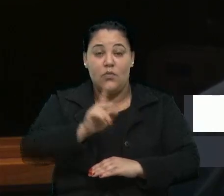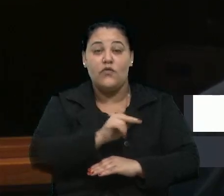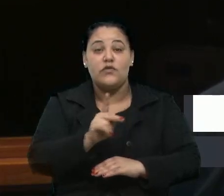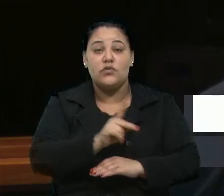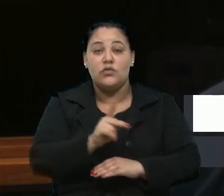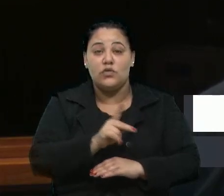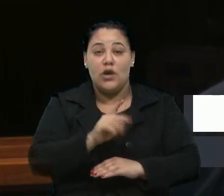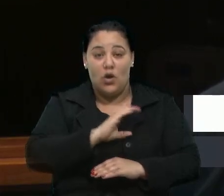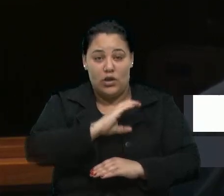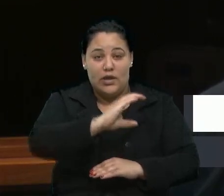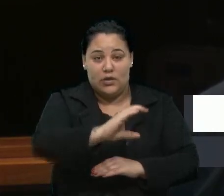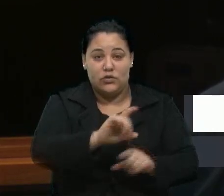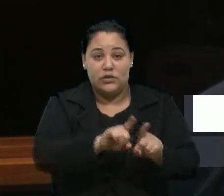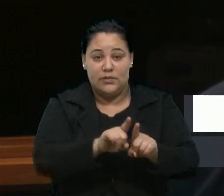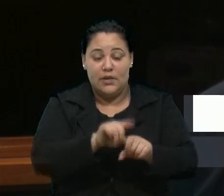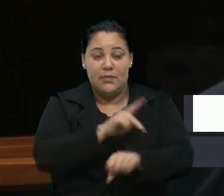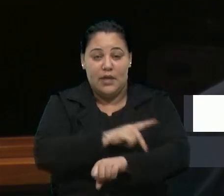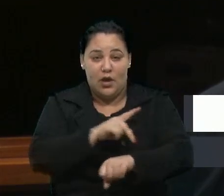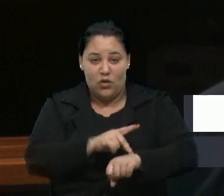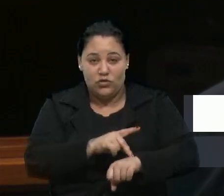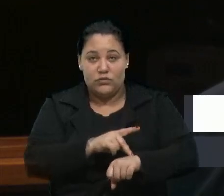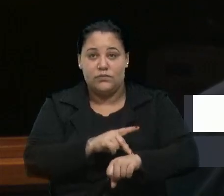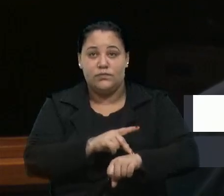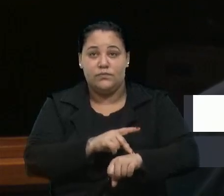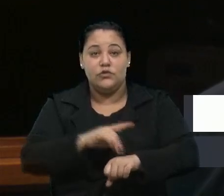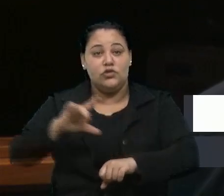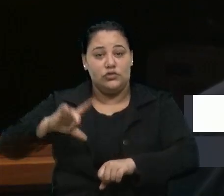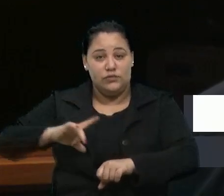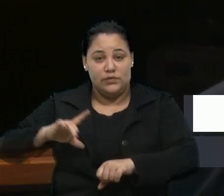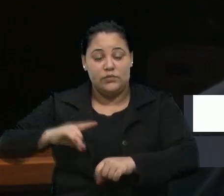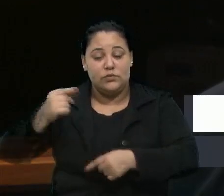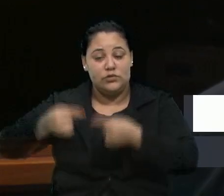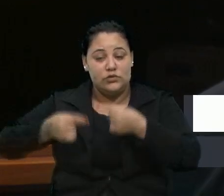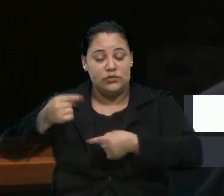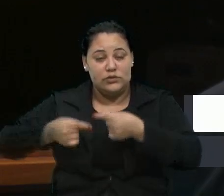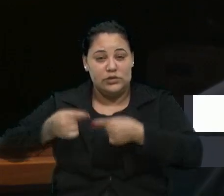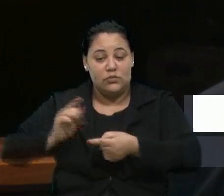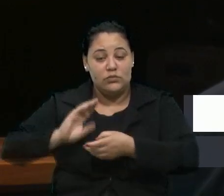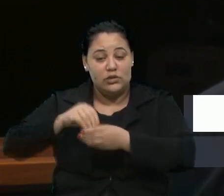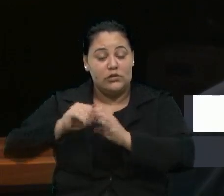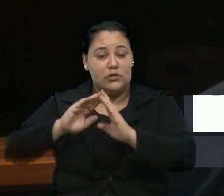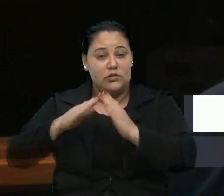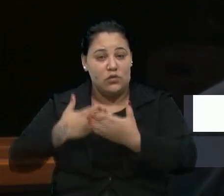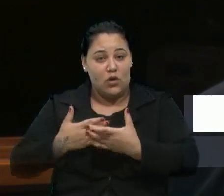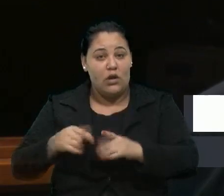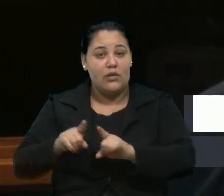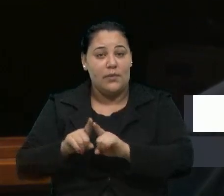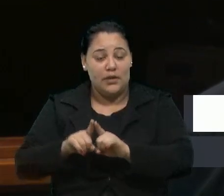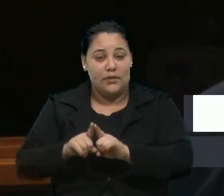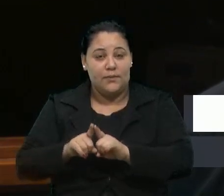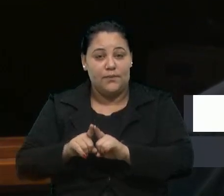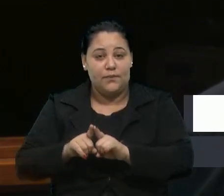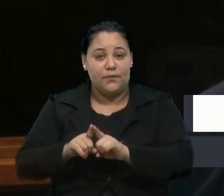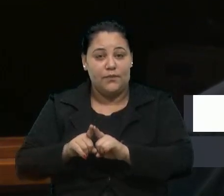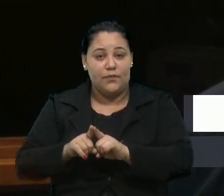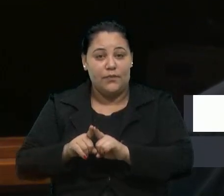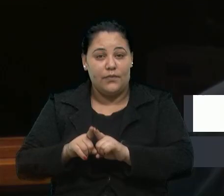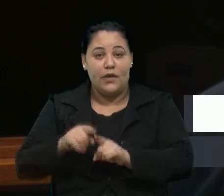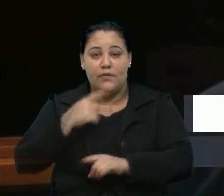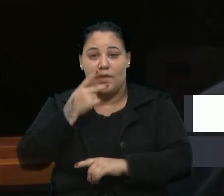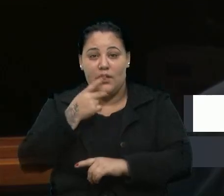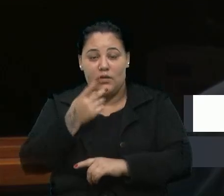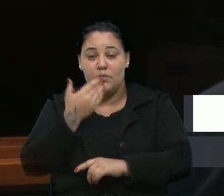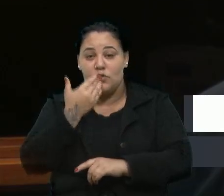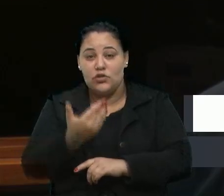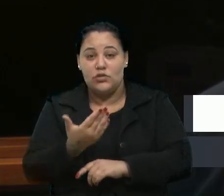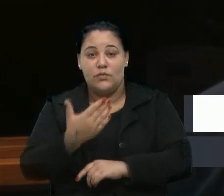professora coordenadora pedagógica, tivemos um debate naquela escola, onde foi sugerido e me